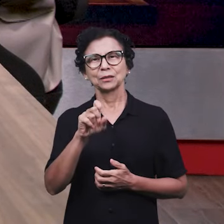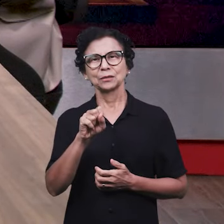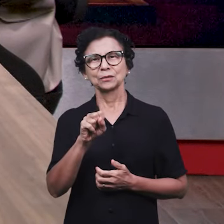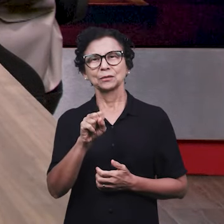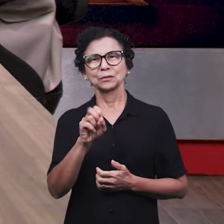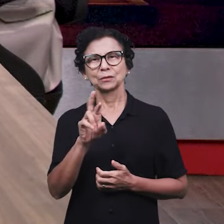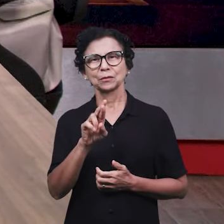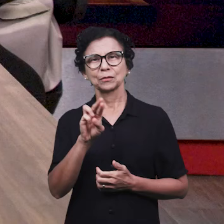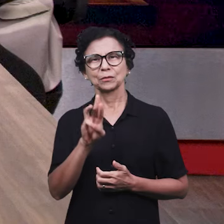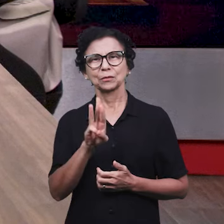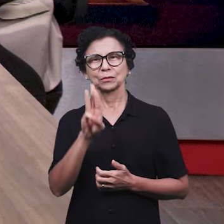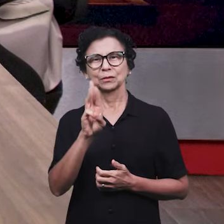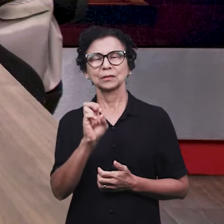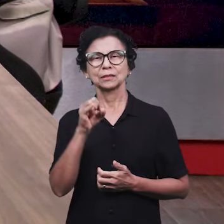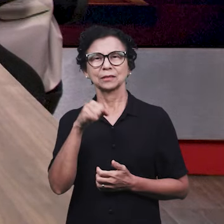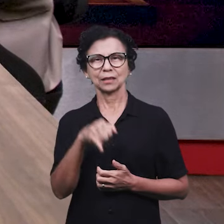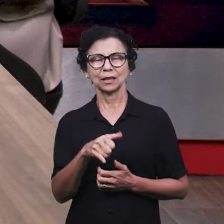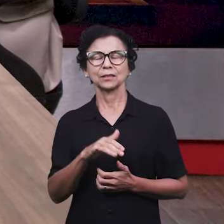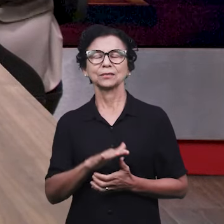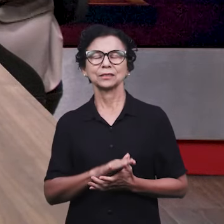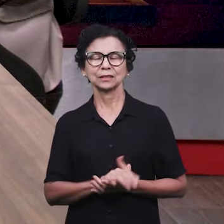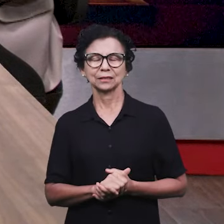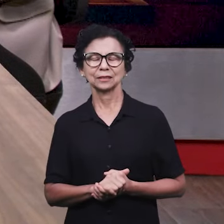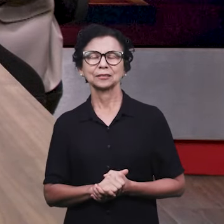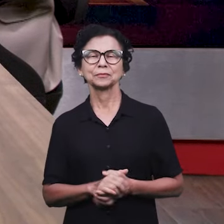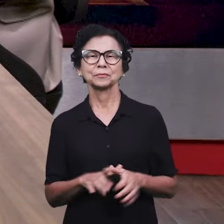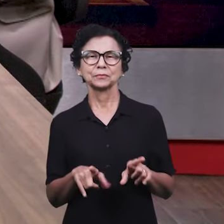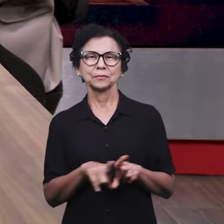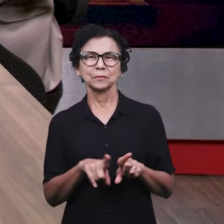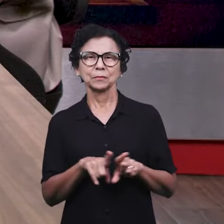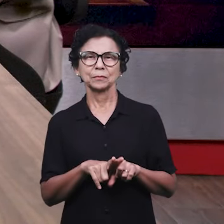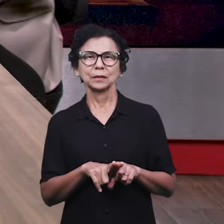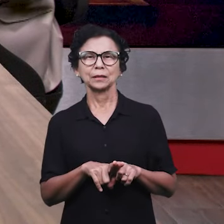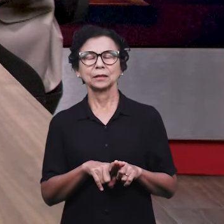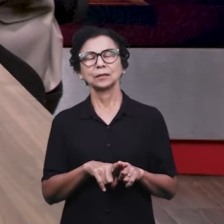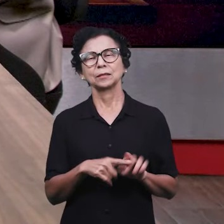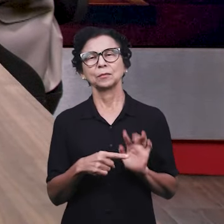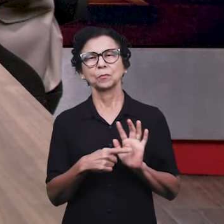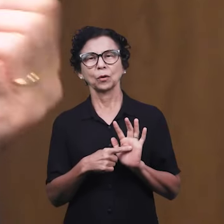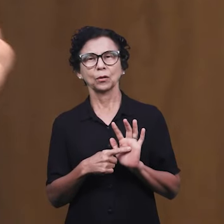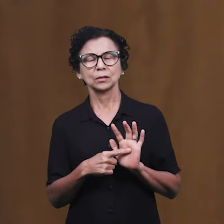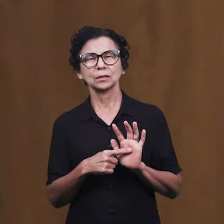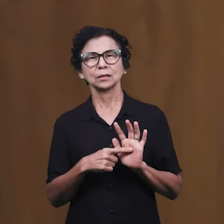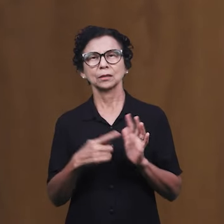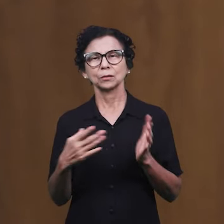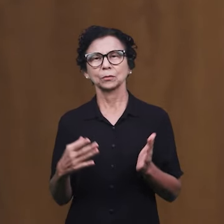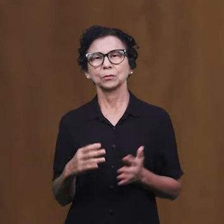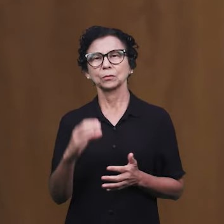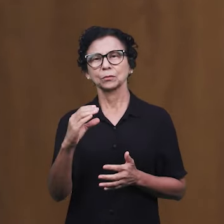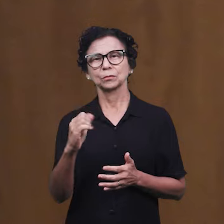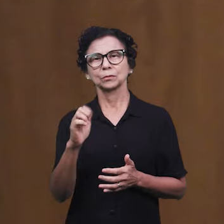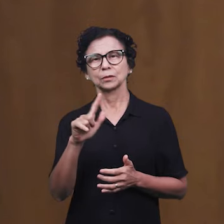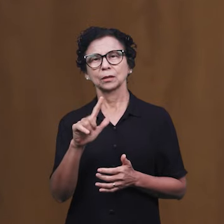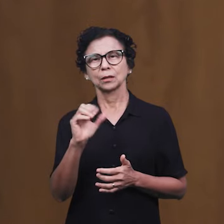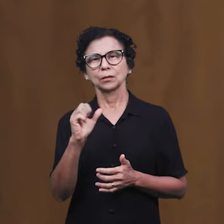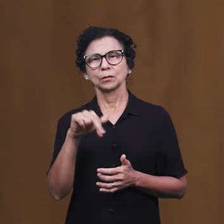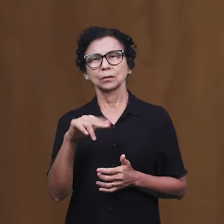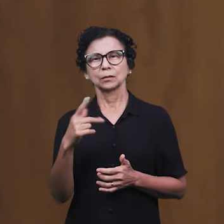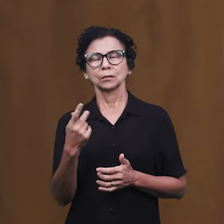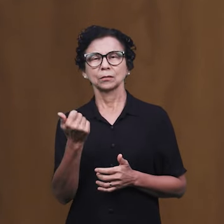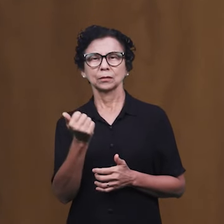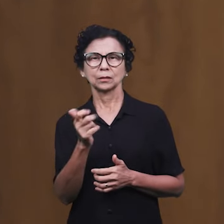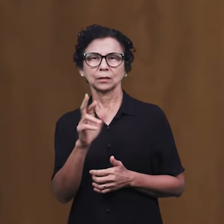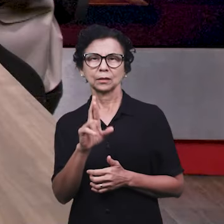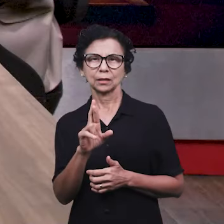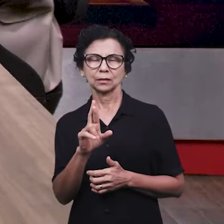que demonstra para nós também essa complexidade que é irredutível, né, conforme o design inteligente lhe coloca.